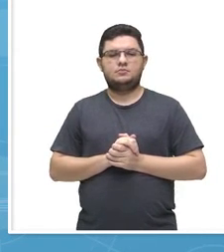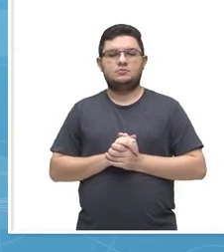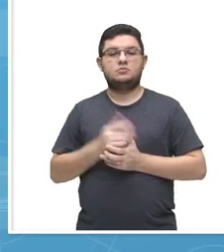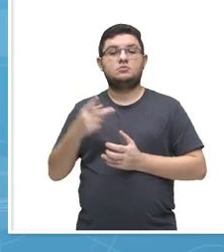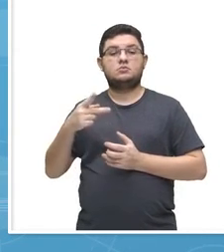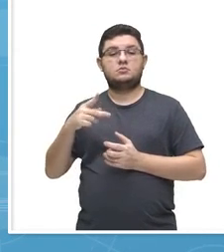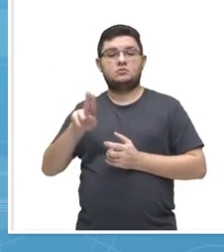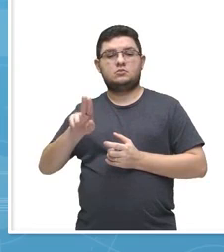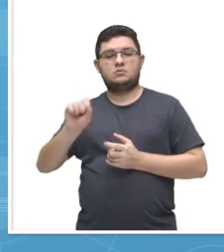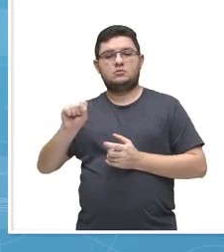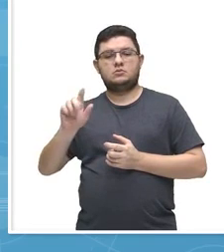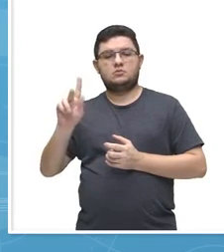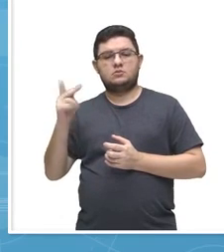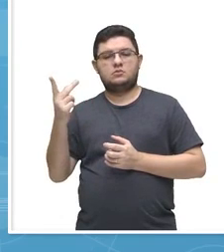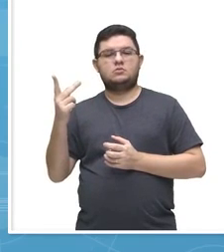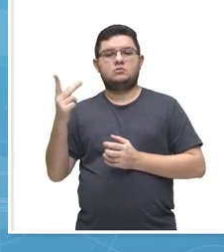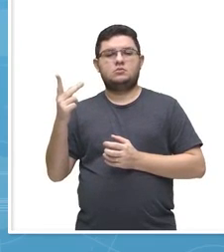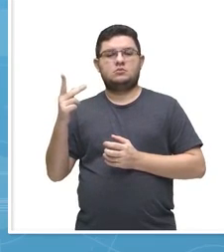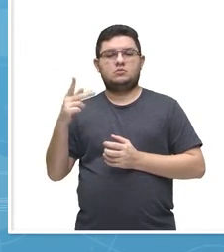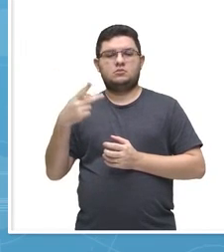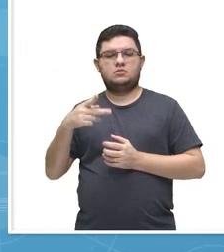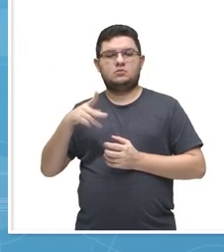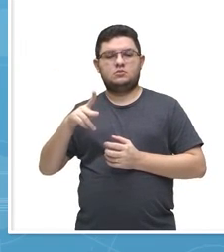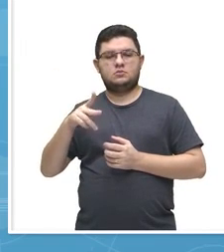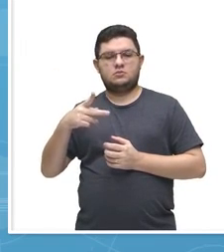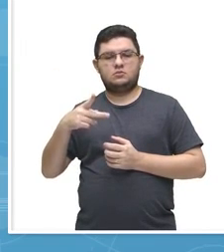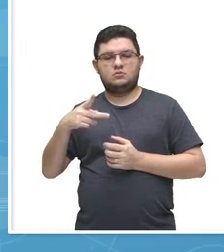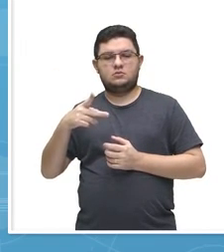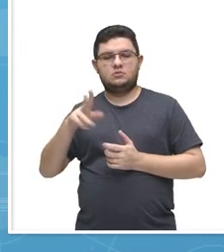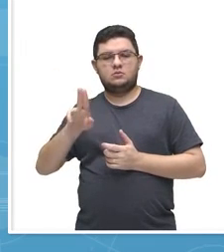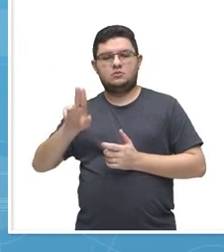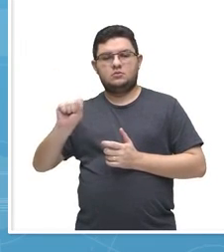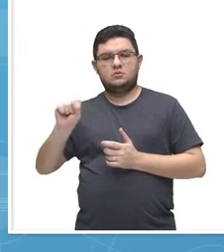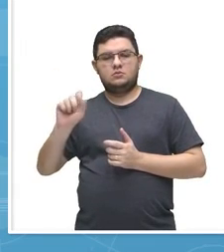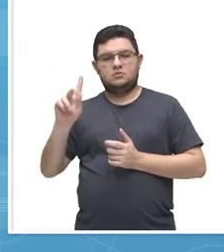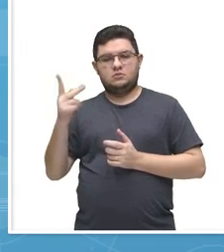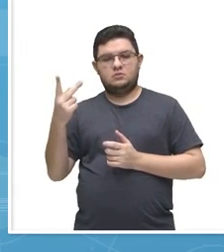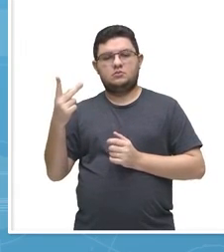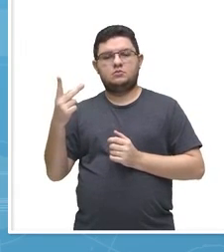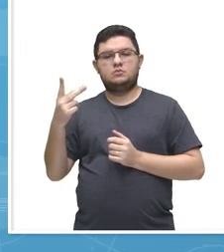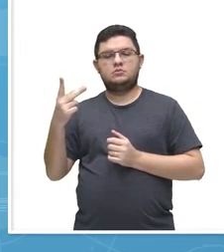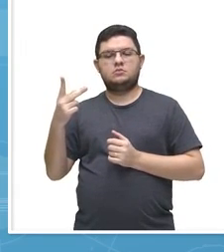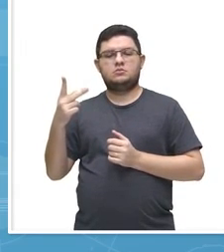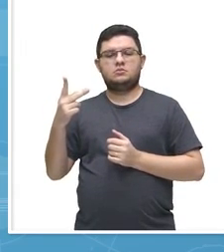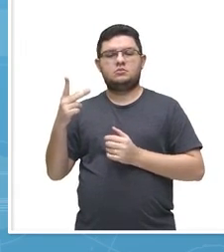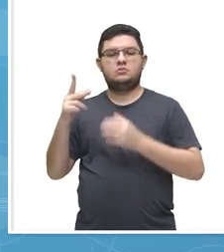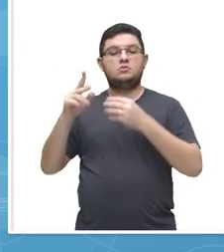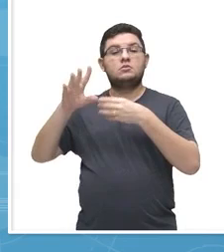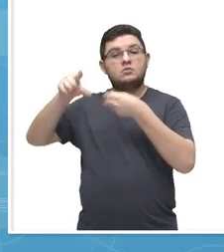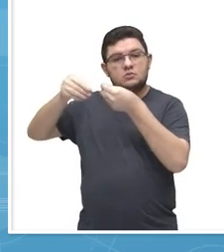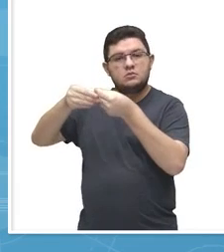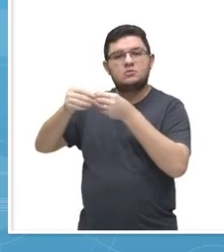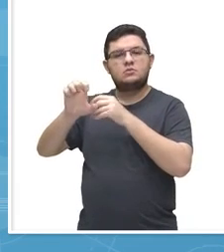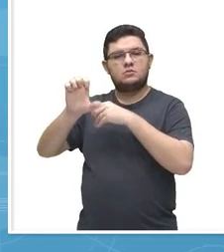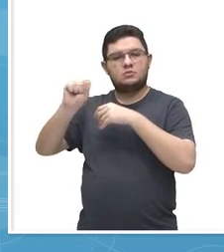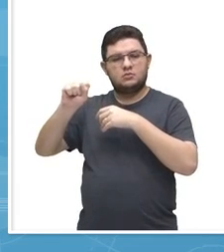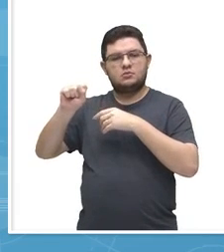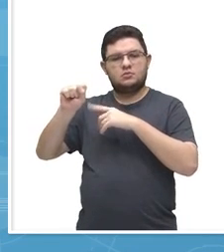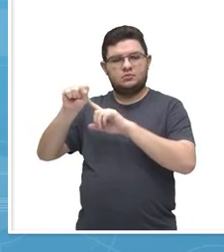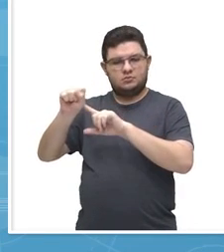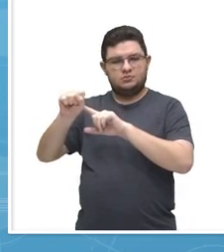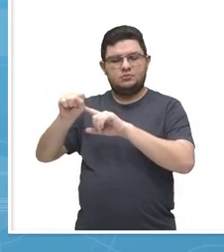verbo push, ok? Que é o verbo empurrar. Terminou em SH, ok? E aí, você